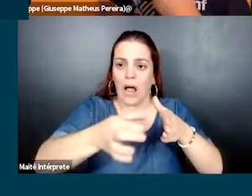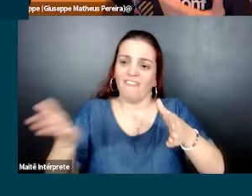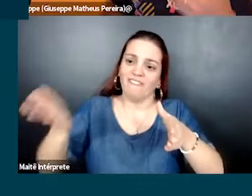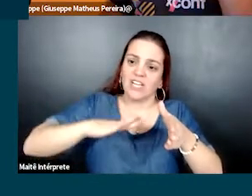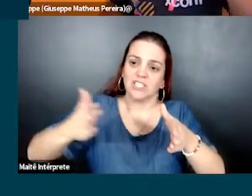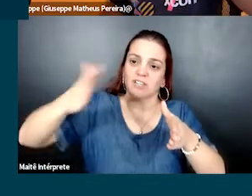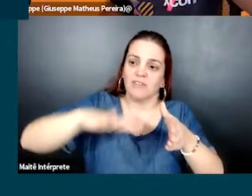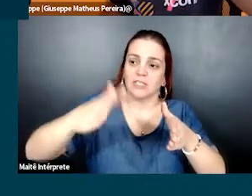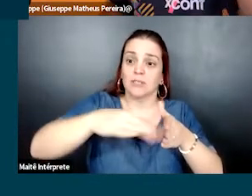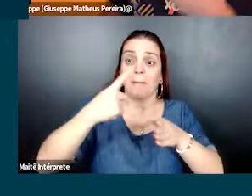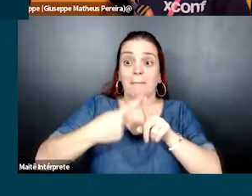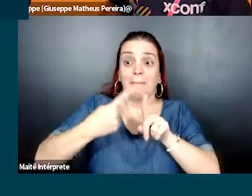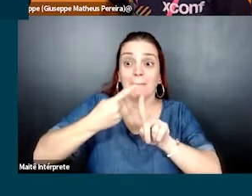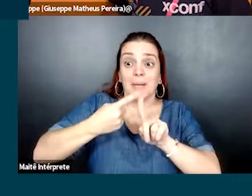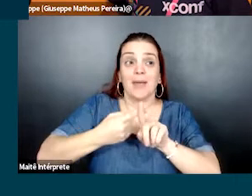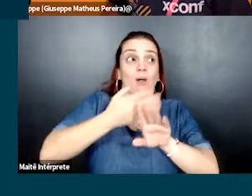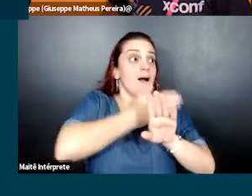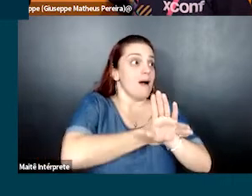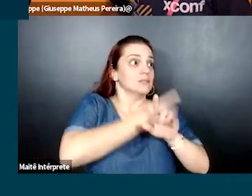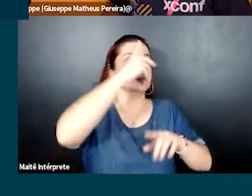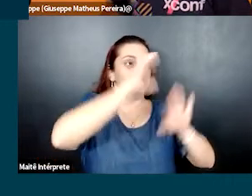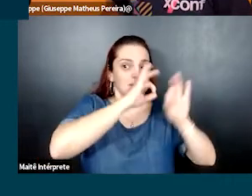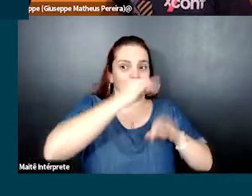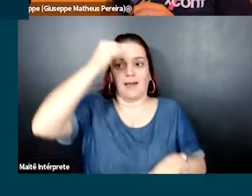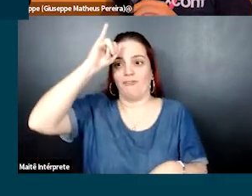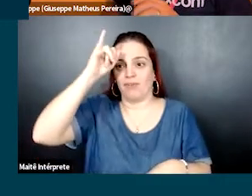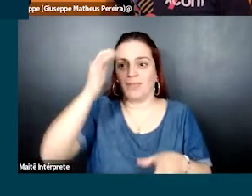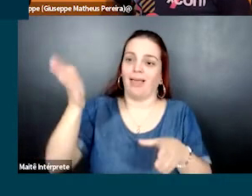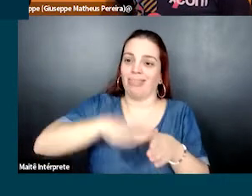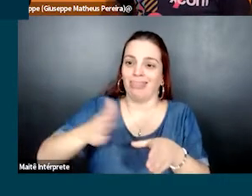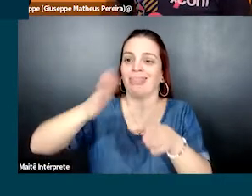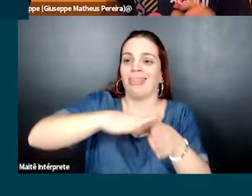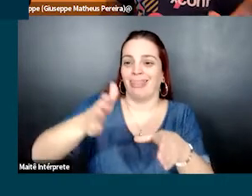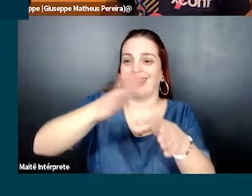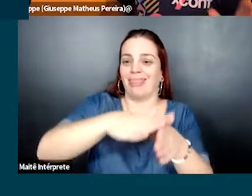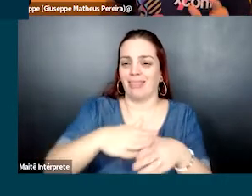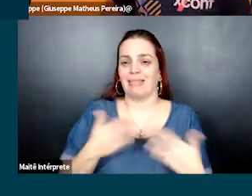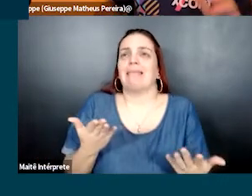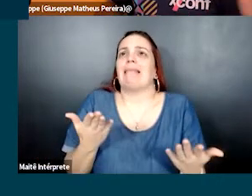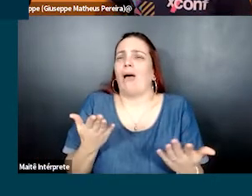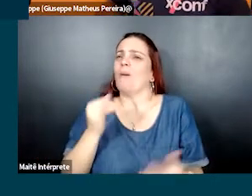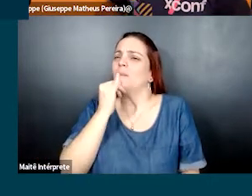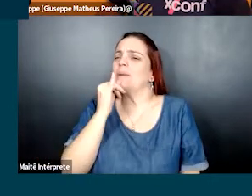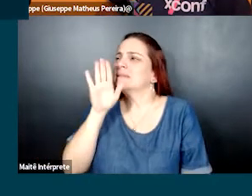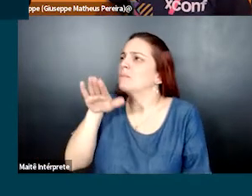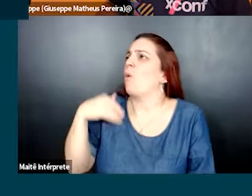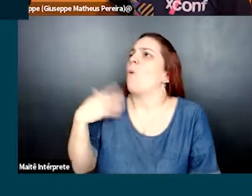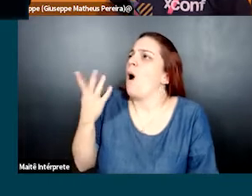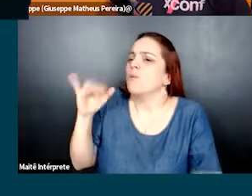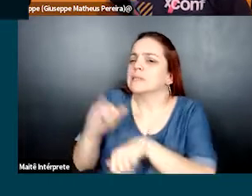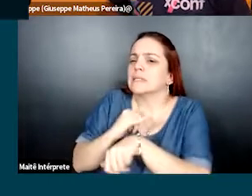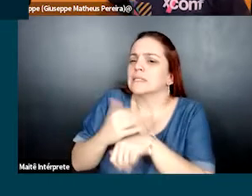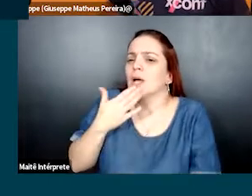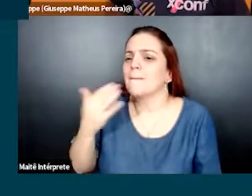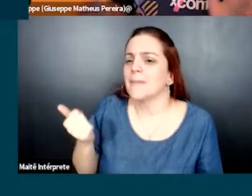dessa codificação, né? Por causa dessa abordagem. Beleza. Então, Beto, qual que é o jeito legal, né? Eu vou